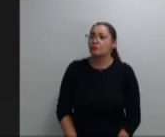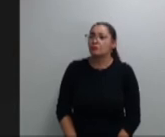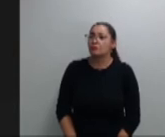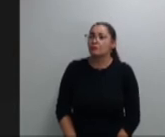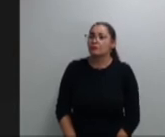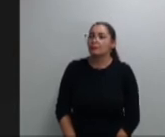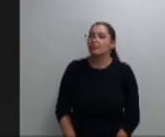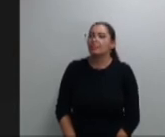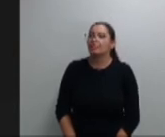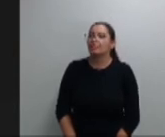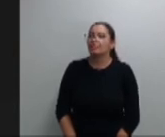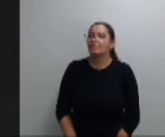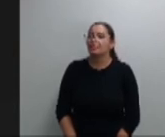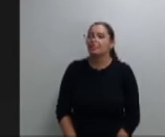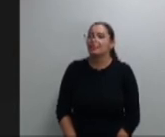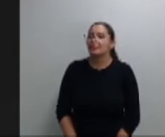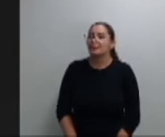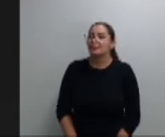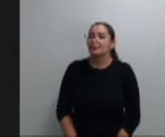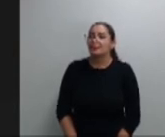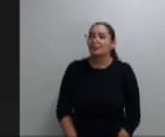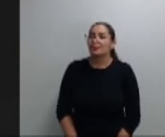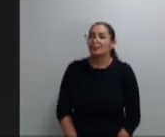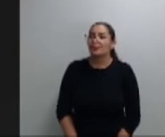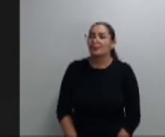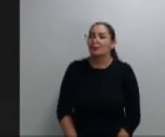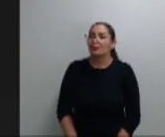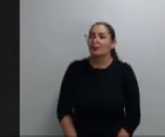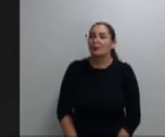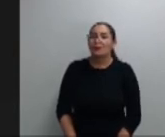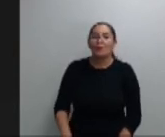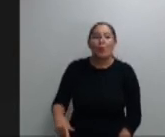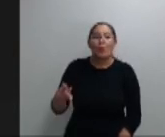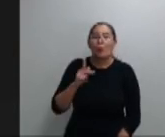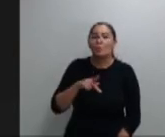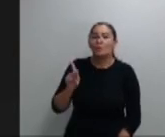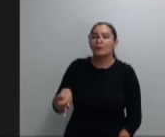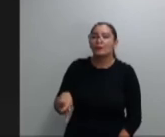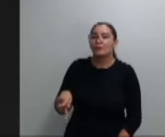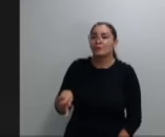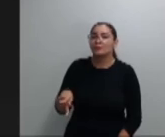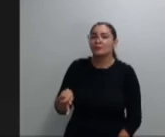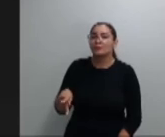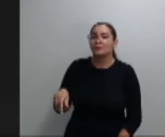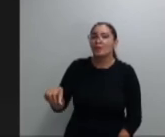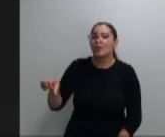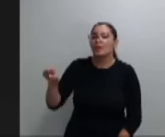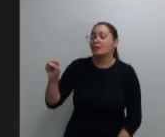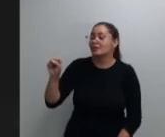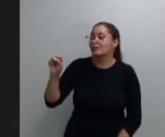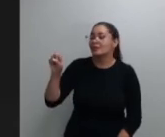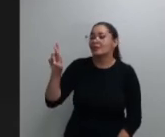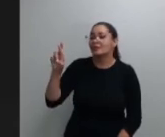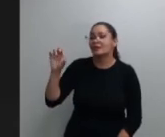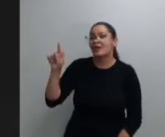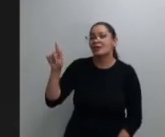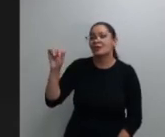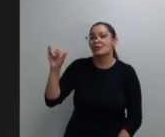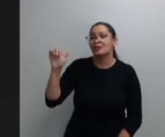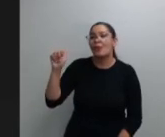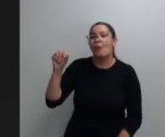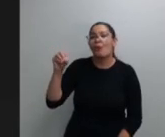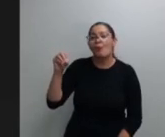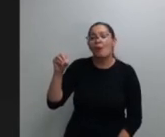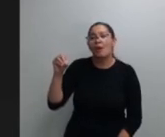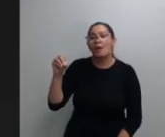como diz aqui o professor Sérgio Varela Bruna deve ter em vista que a disciplina de truste não é estabelecida em favor dos